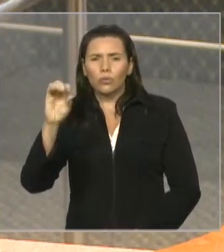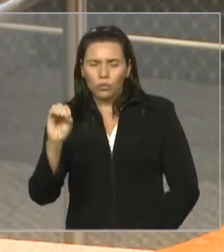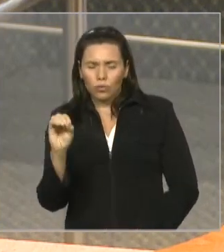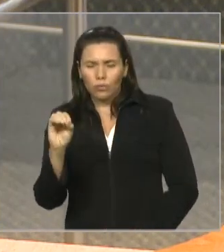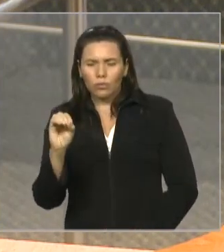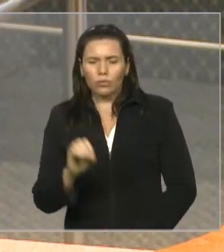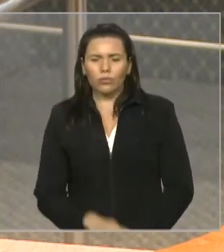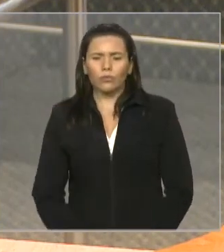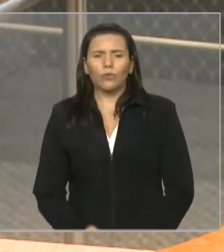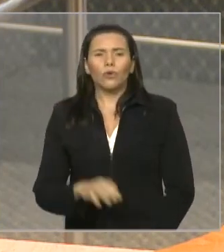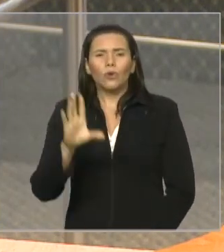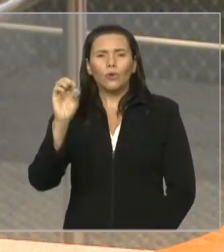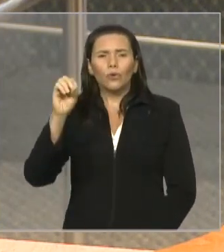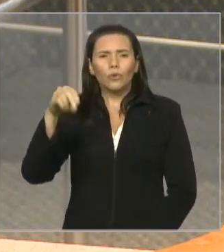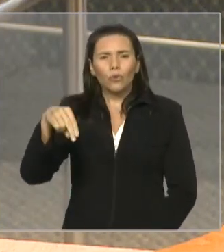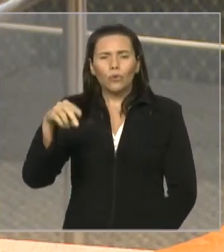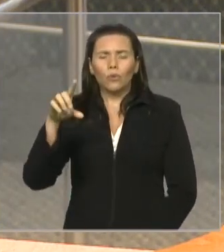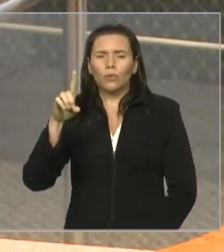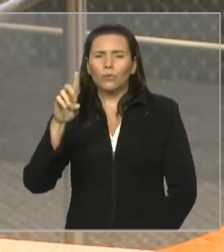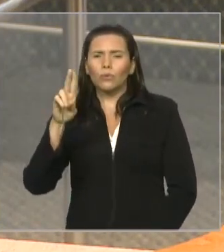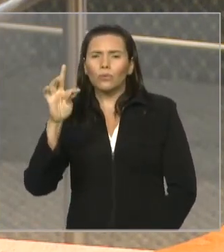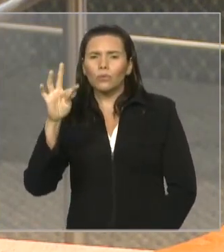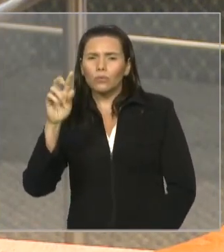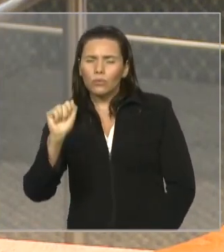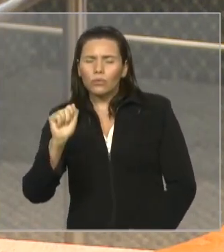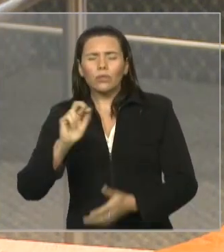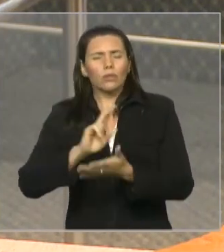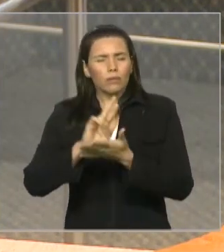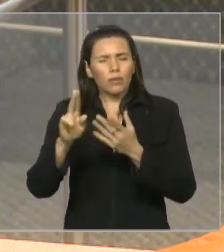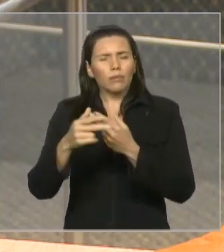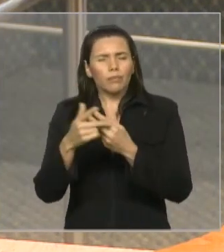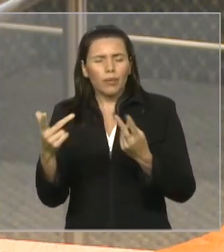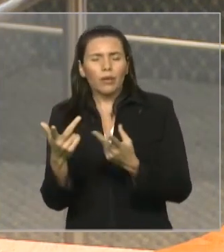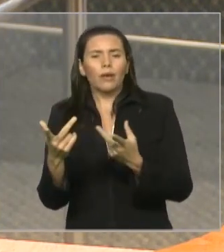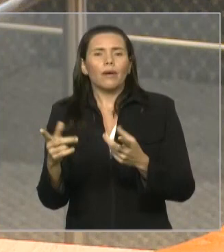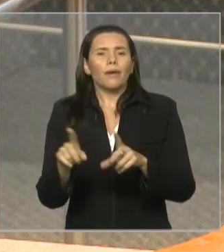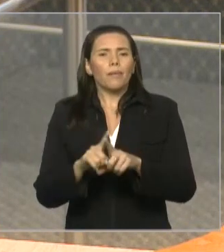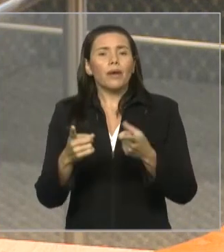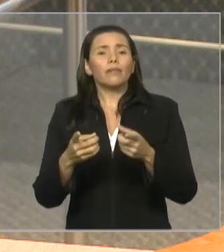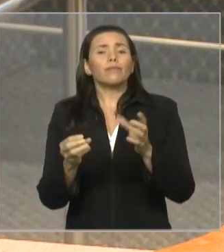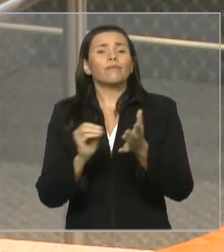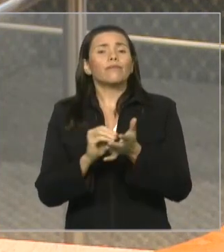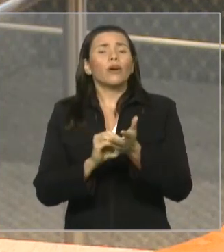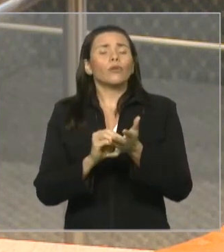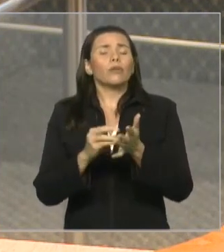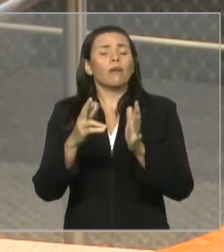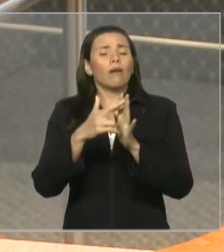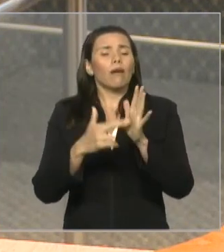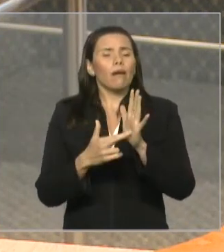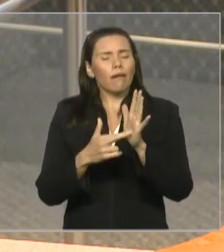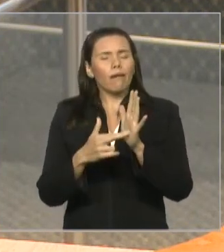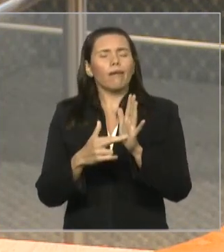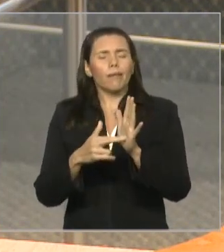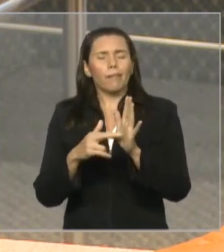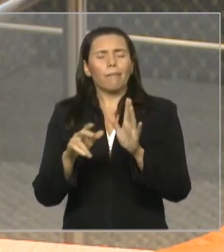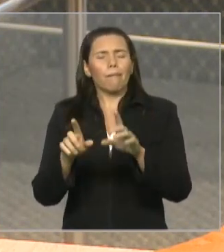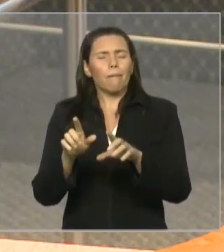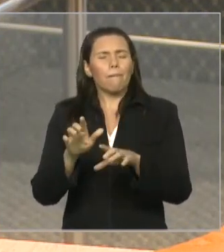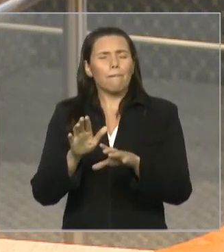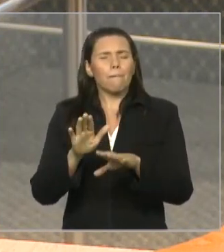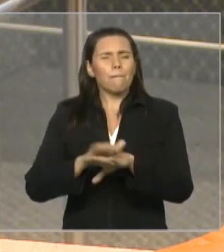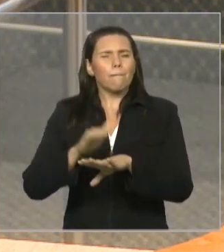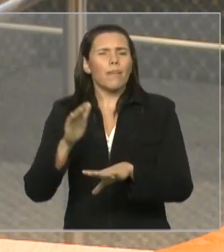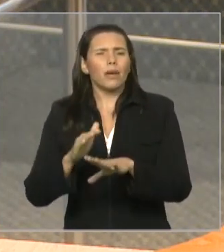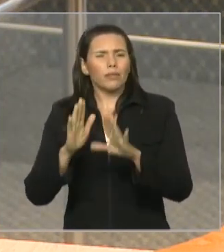nós, de forma unidas, precisamos estar cada vez mais empenhados nesse tema. E quando o deputado